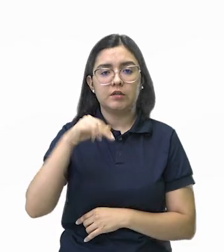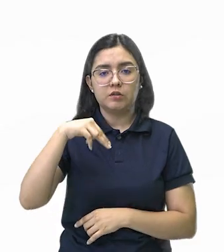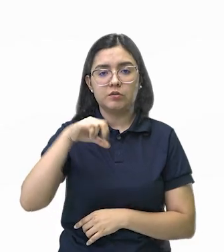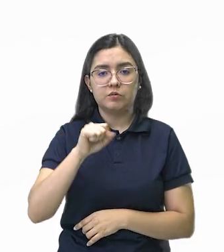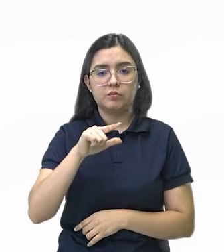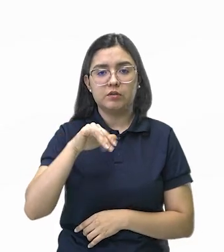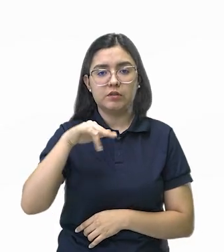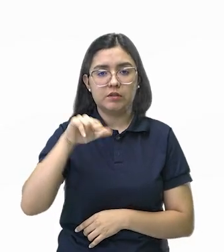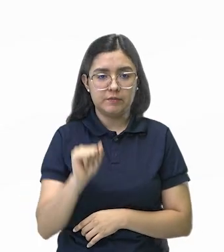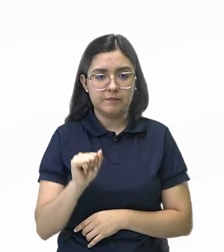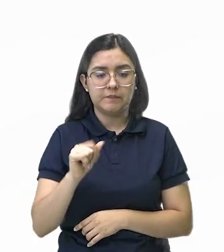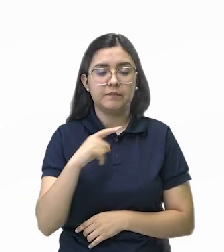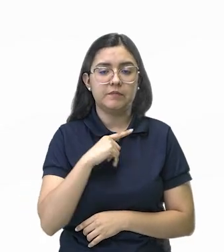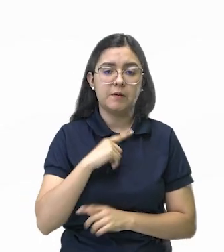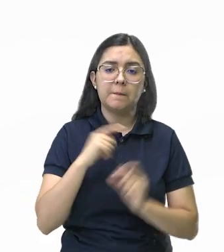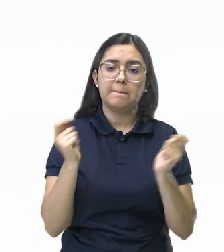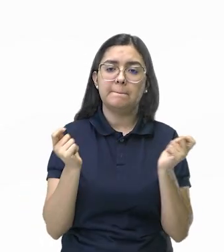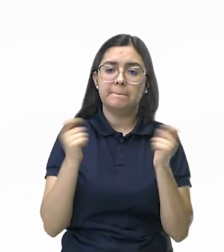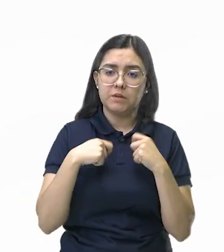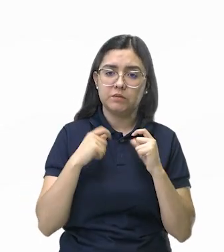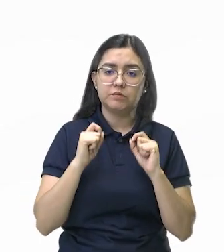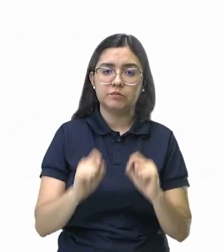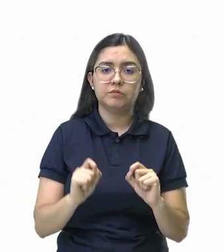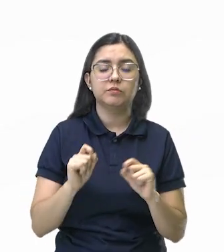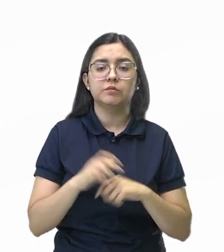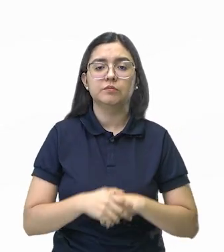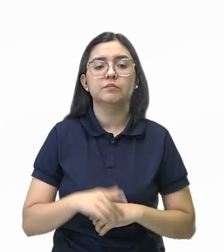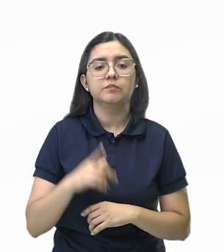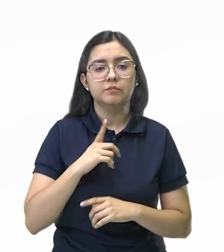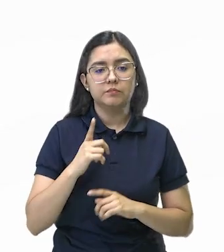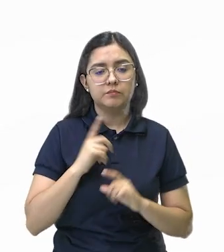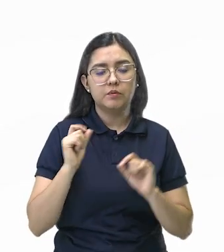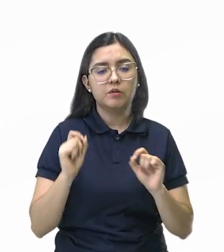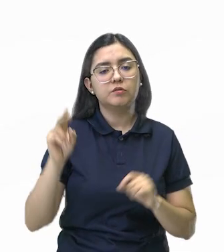nós temos a insulina que pode ser aí